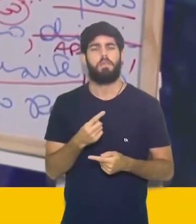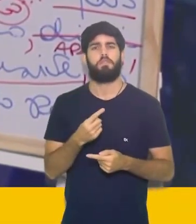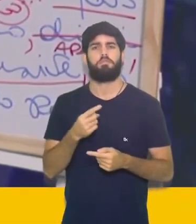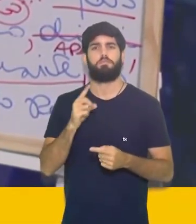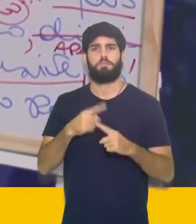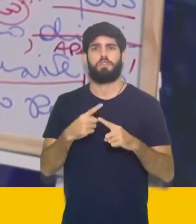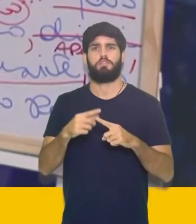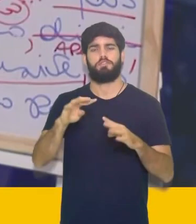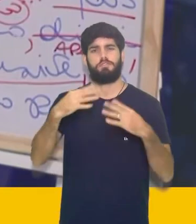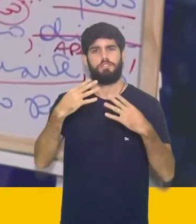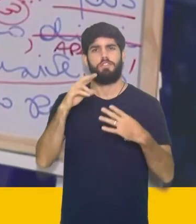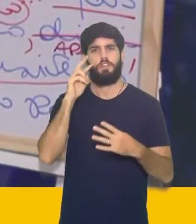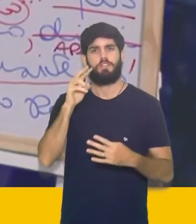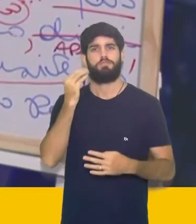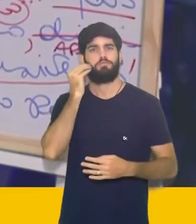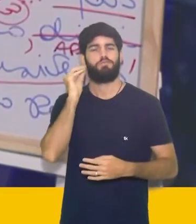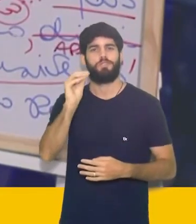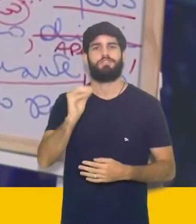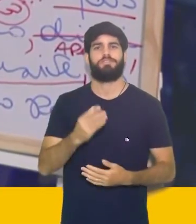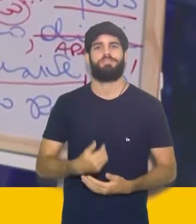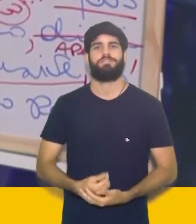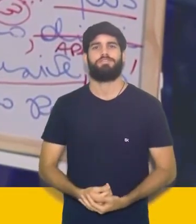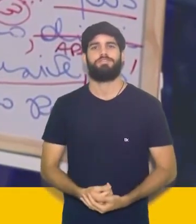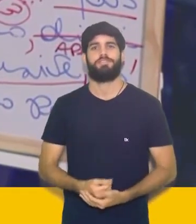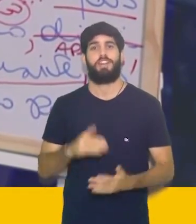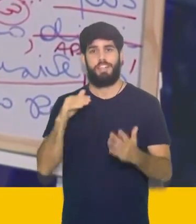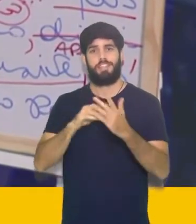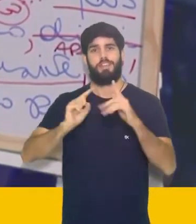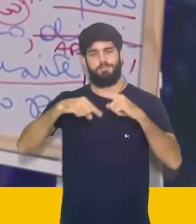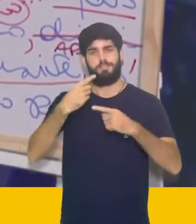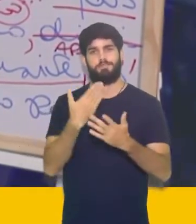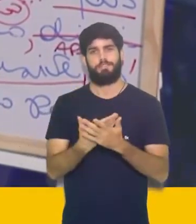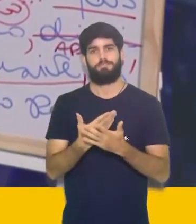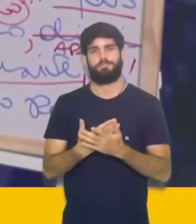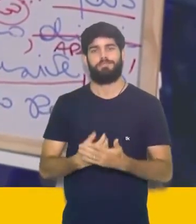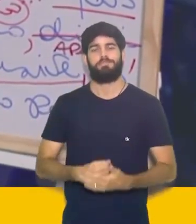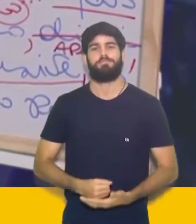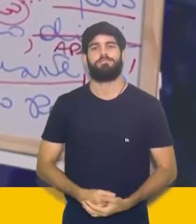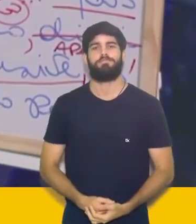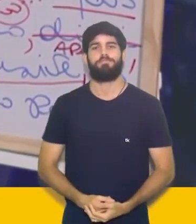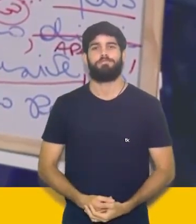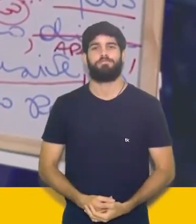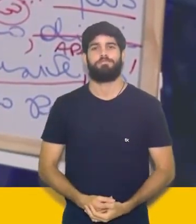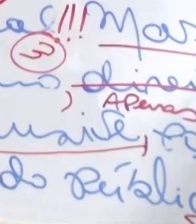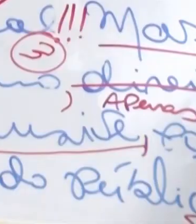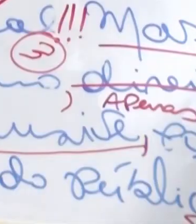porque você assistiu aula, e um cheiro bem grande. Até a próxima aula.